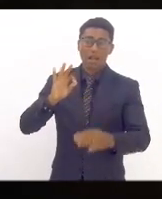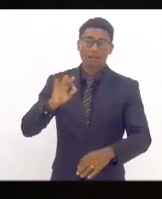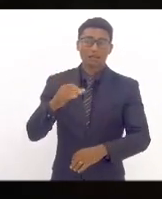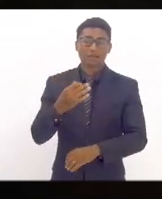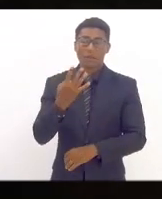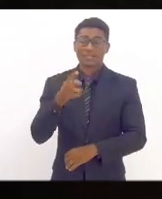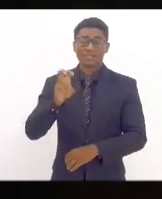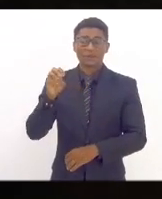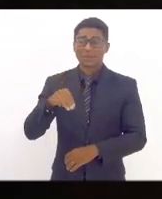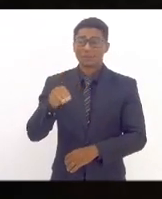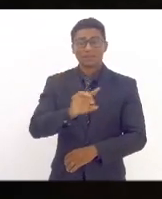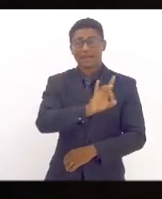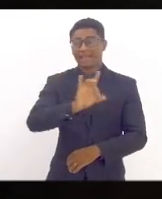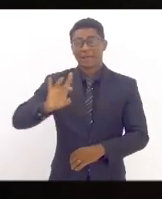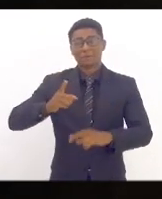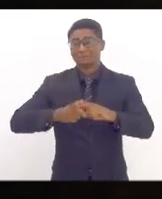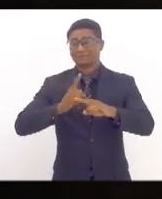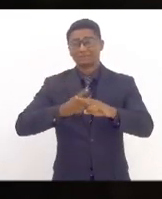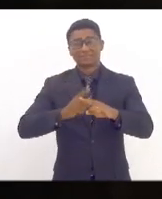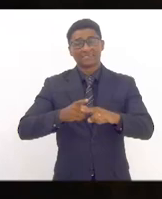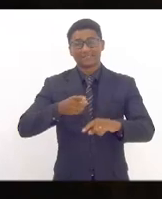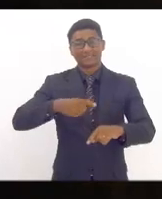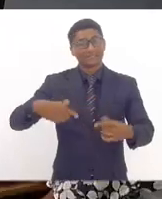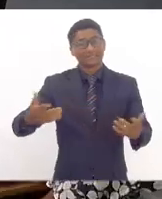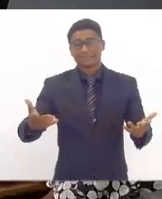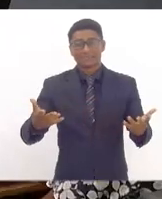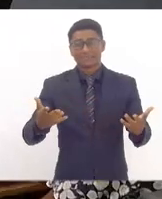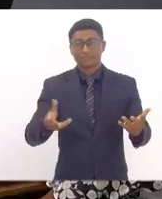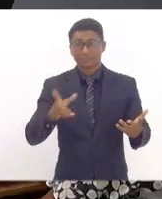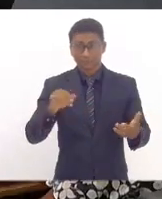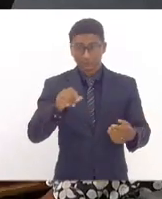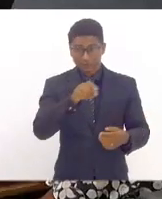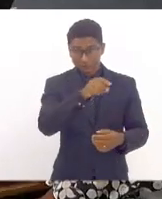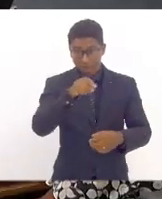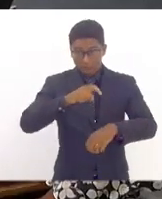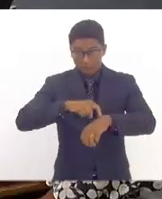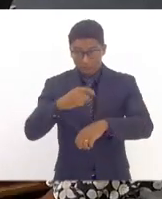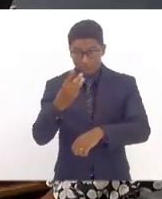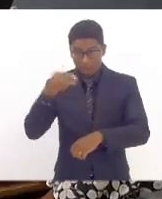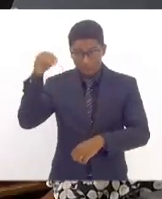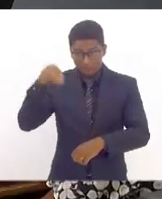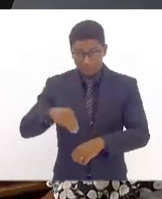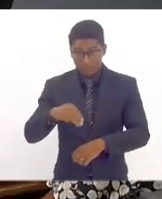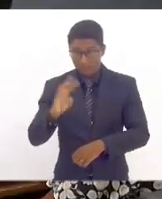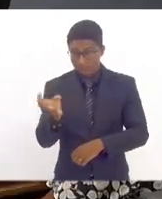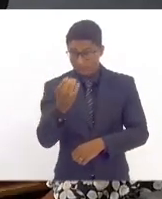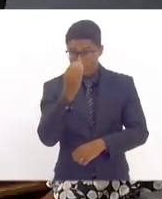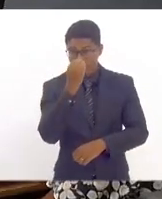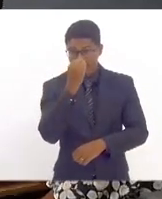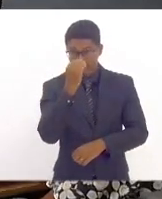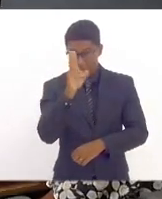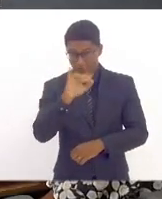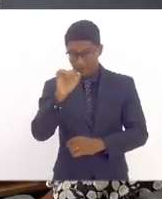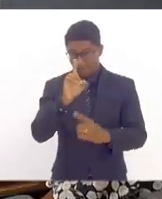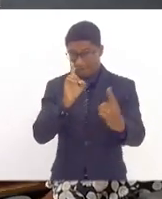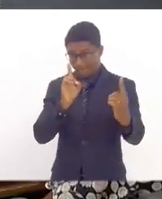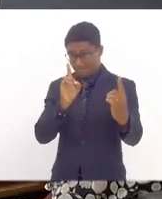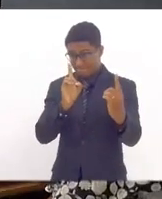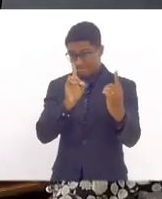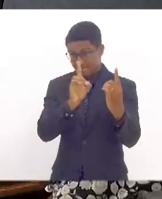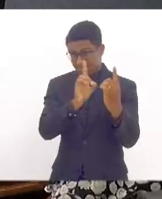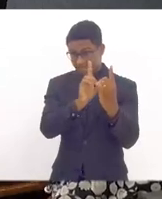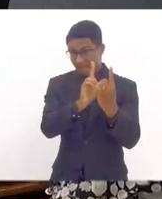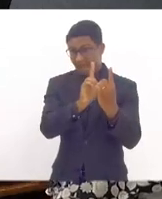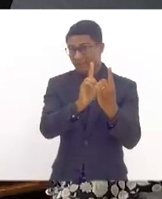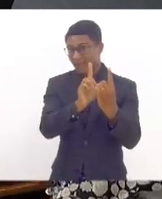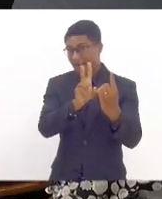cultura é carente longo e aí não se preocupe que quando vocês ficarem sabendo que os três minutos os palhaços vão chegar do seu lado e aí vai ser